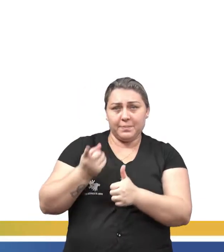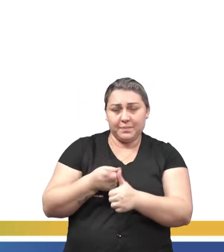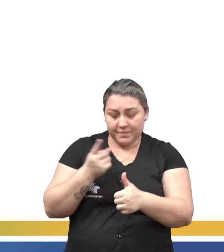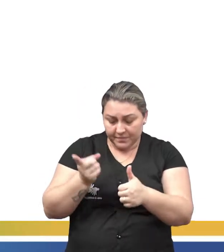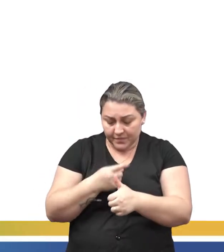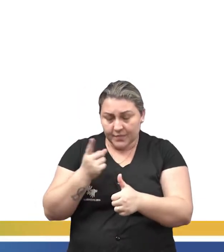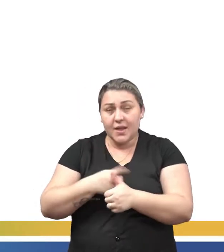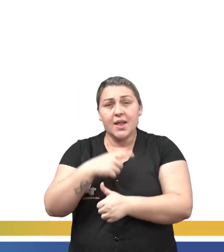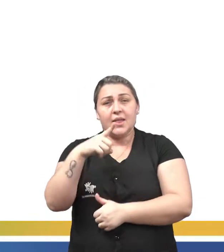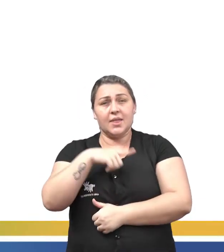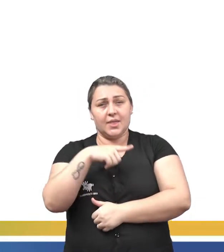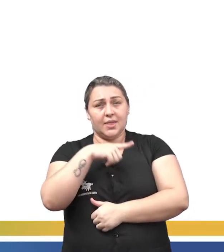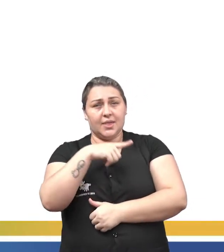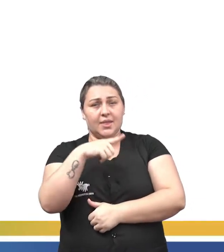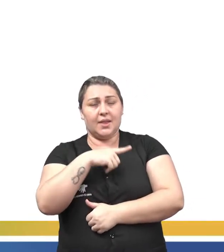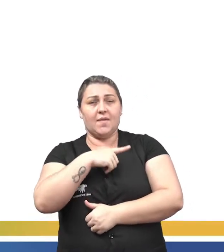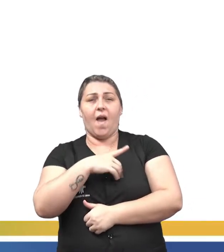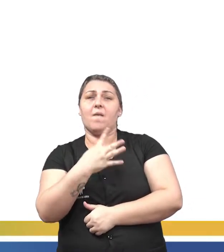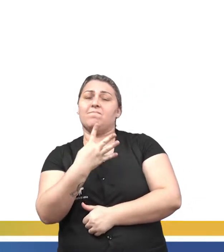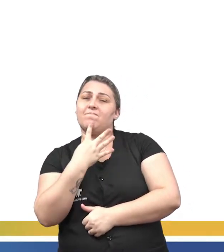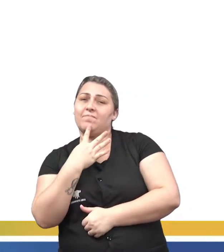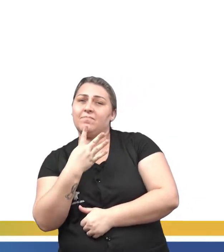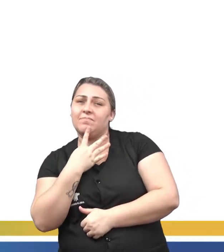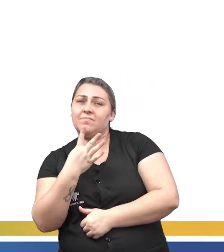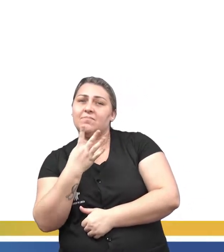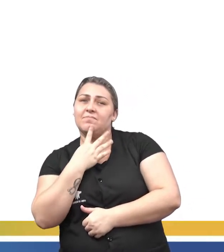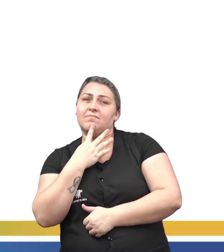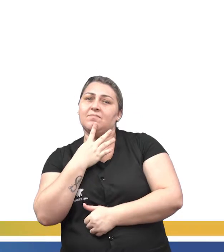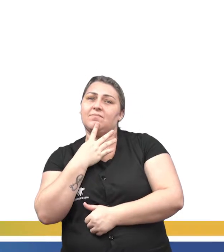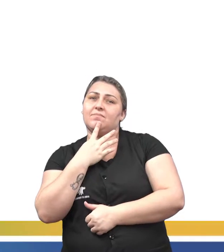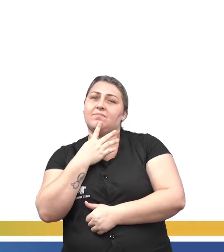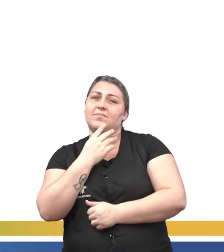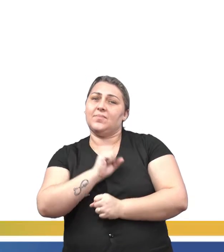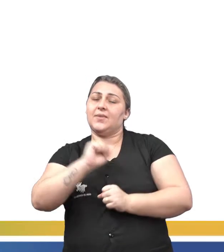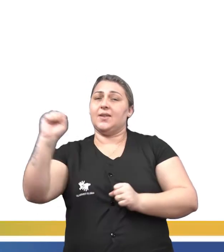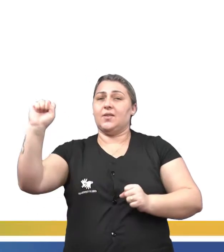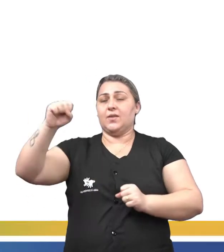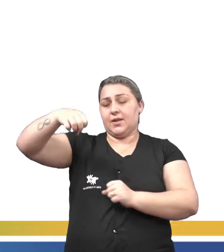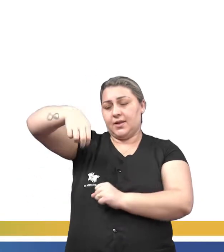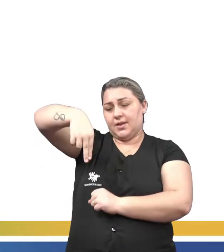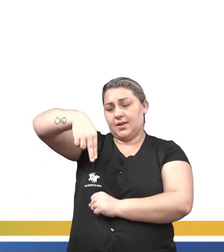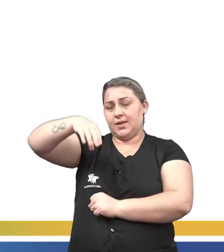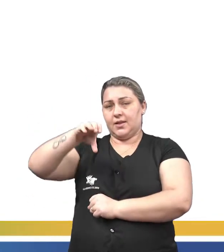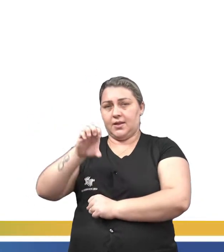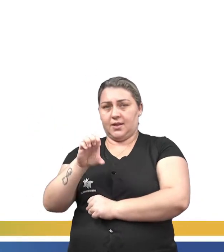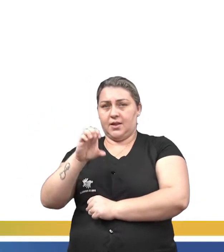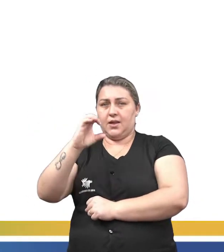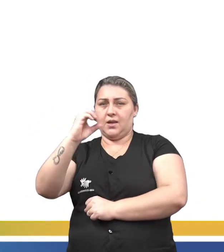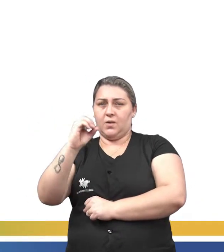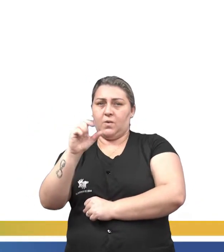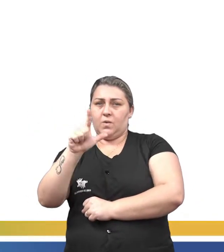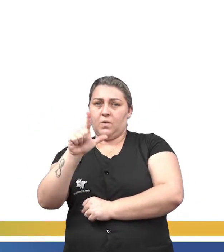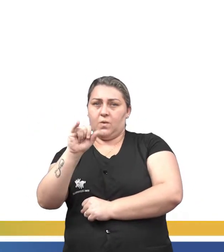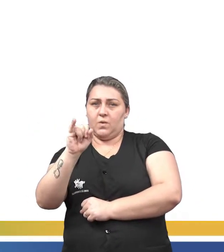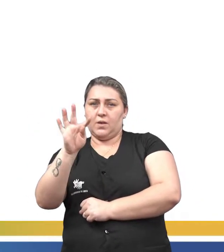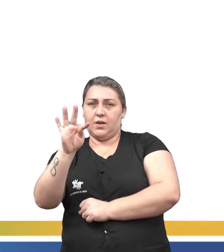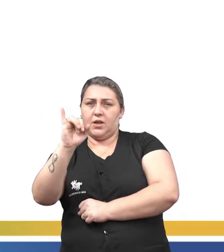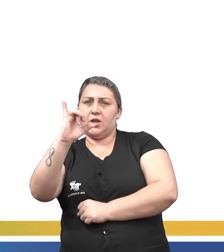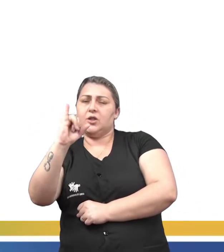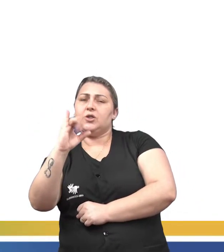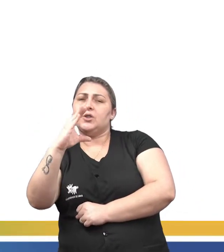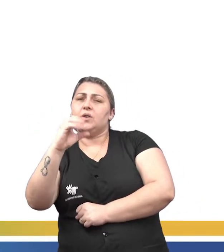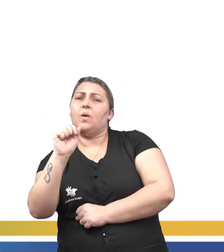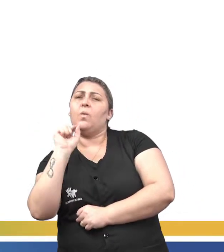onde ocorreu a tão conhecida chamada Revolução Neolítica. O que seria essa Revolução Neolítica?